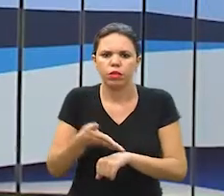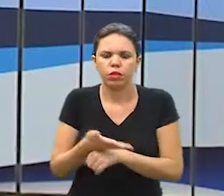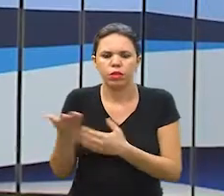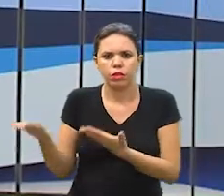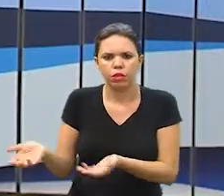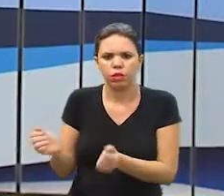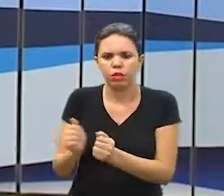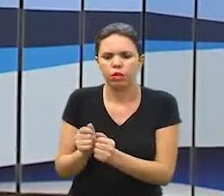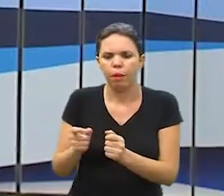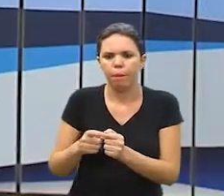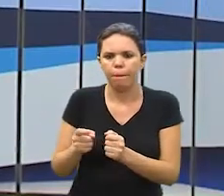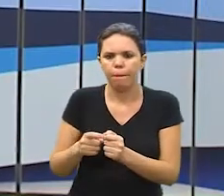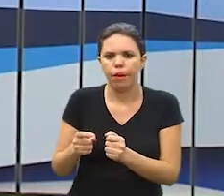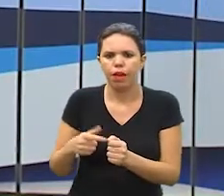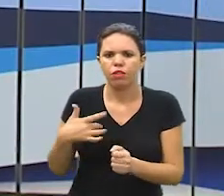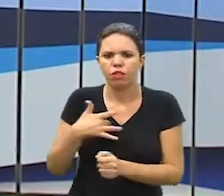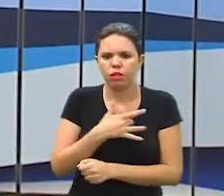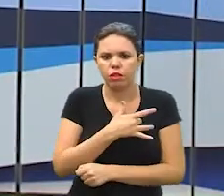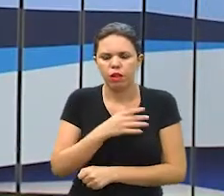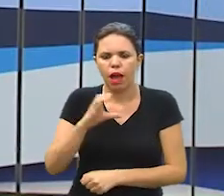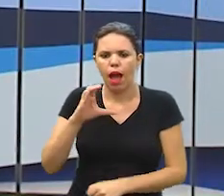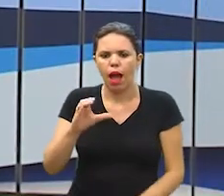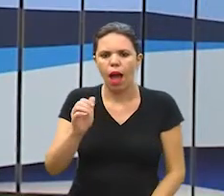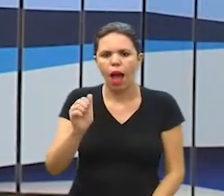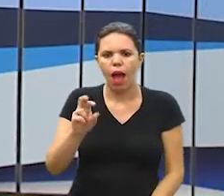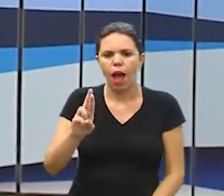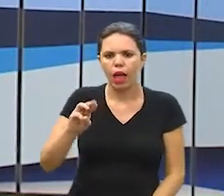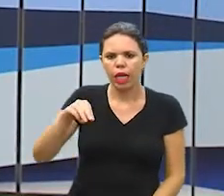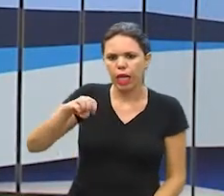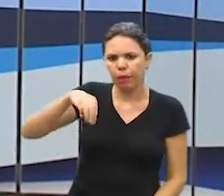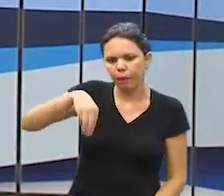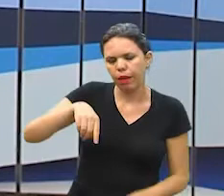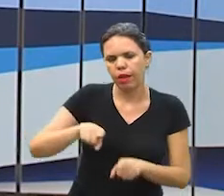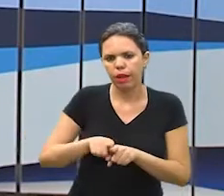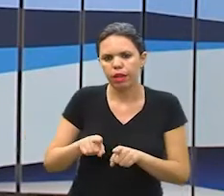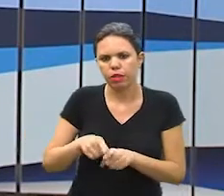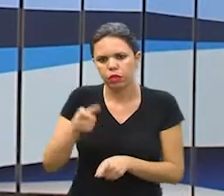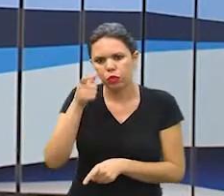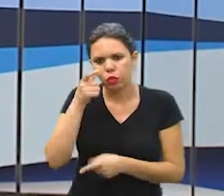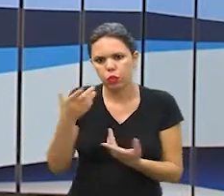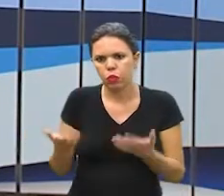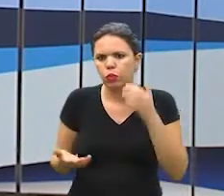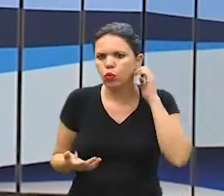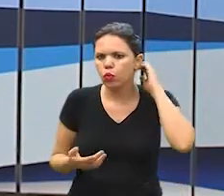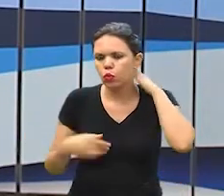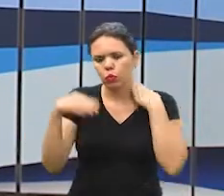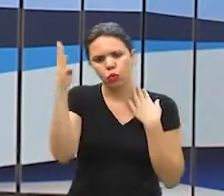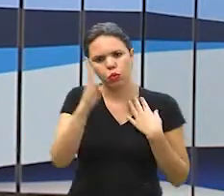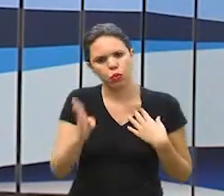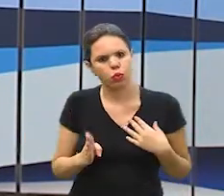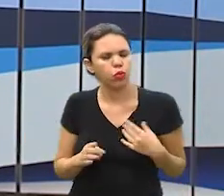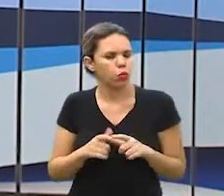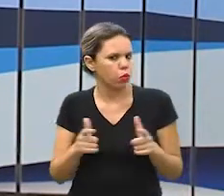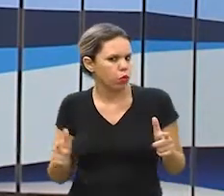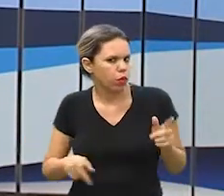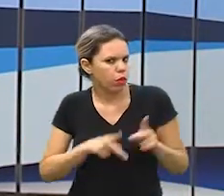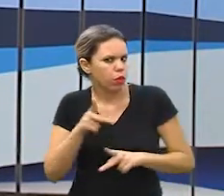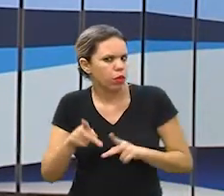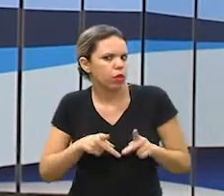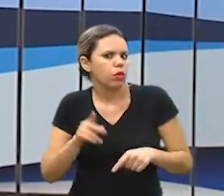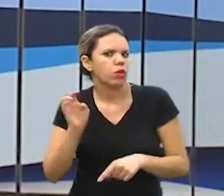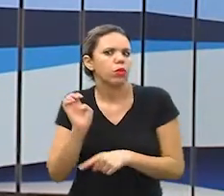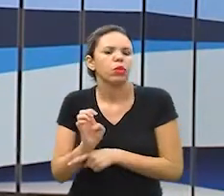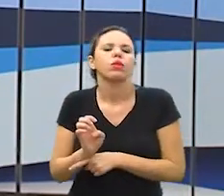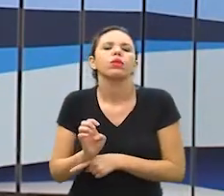aqui com a gente a médica sanitarista Carmen Campos Lavras, e nós estamos observando em todo o Brasil que a maioria dos